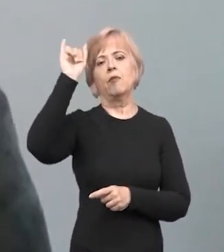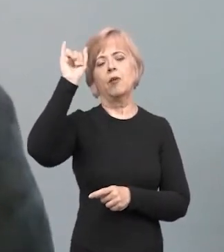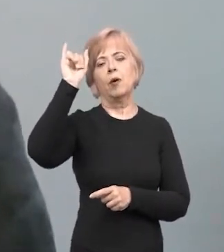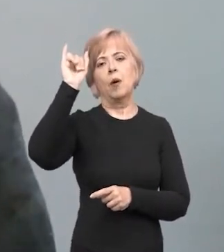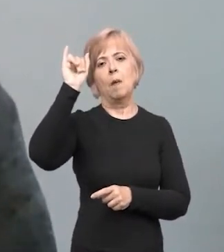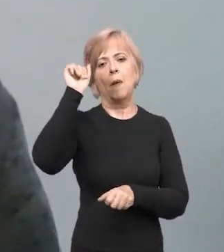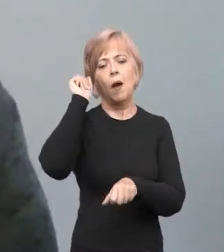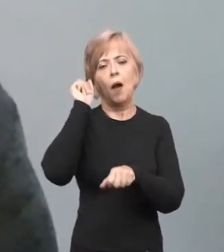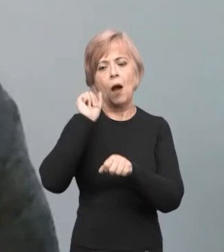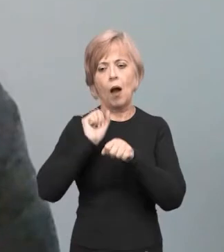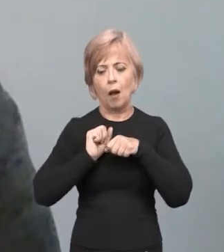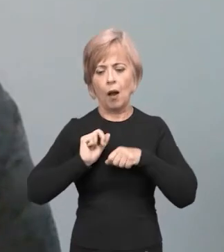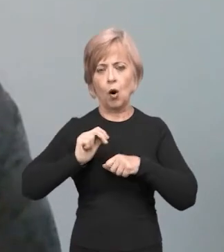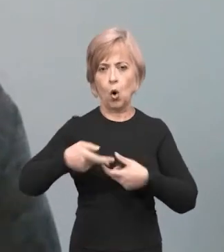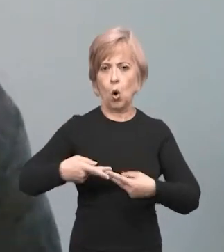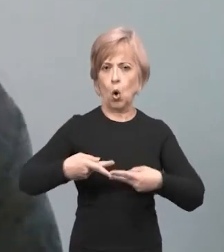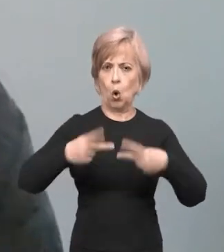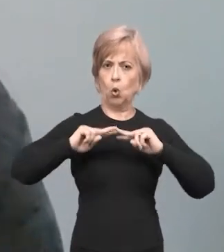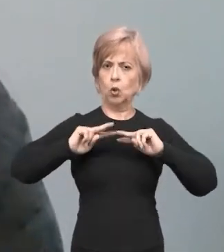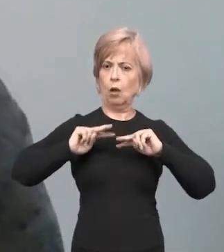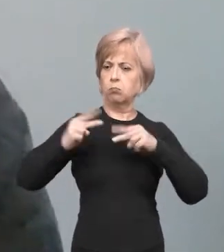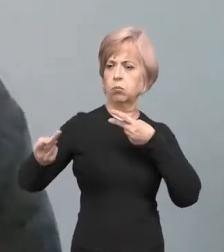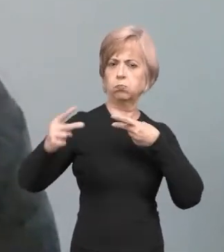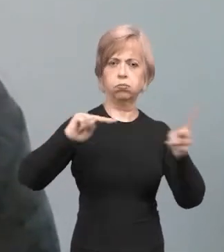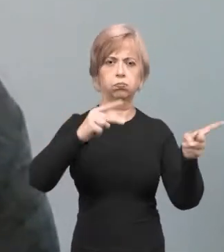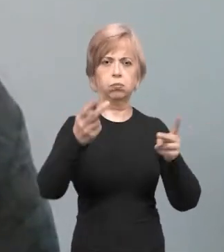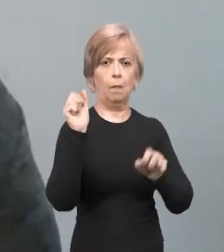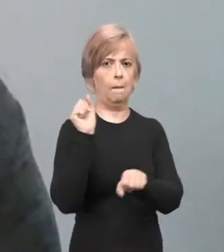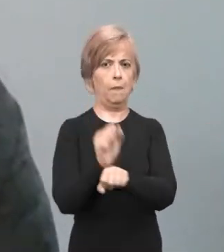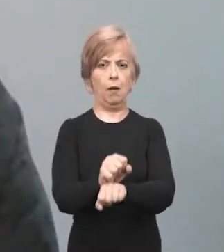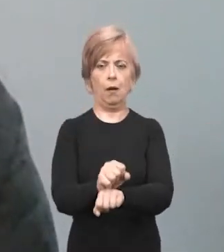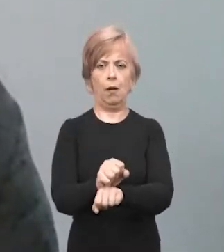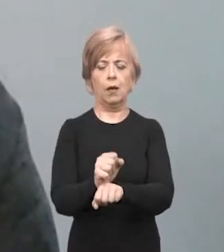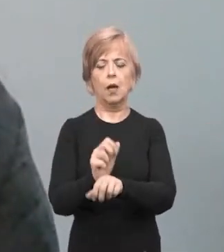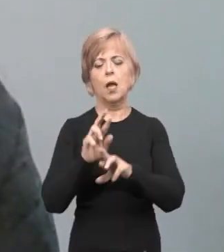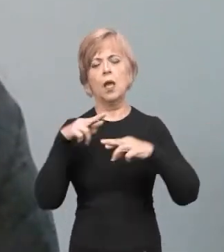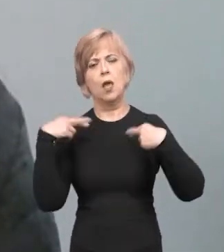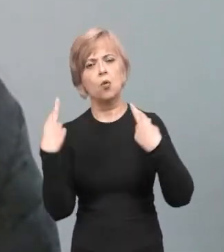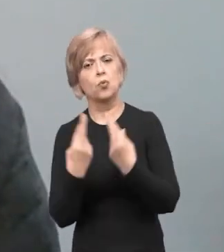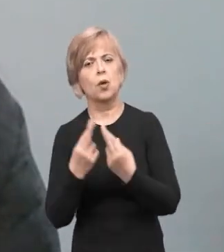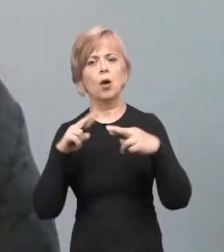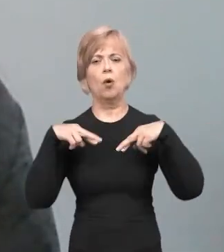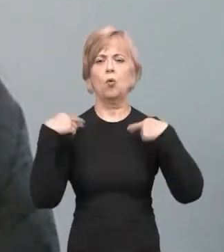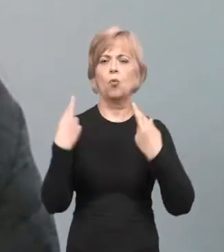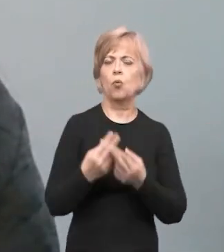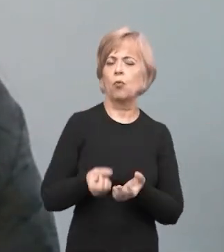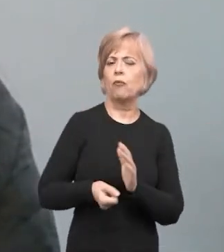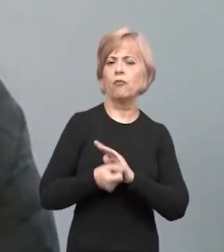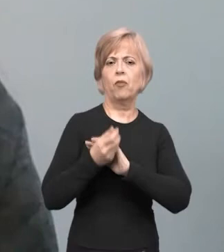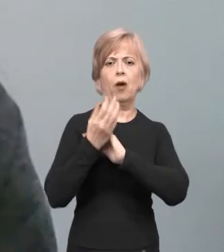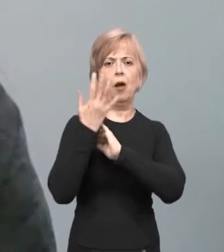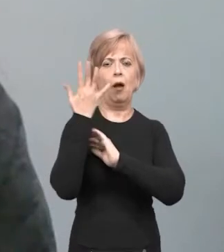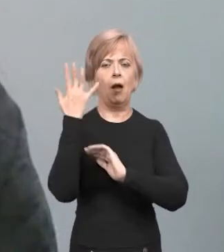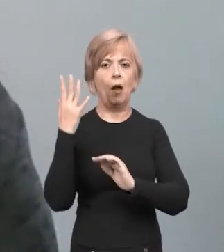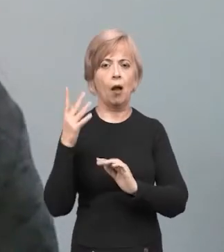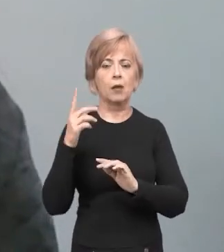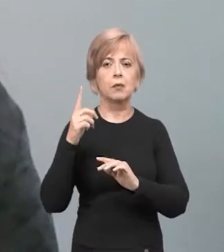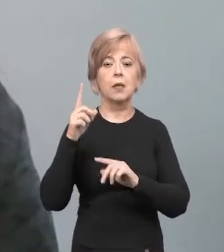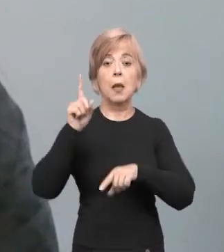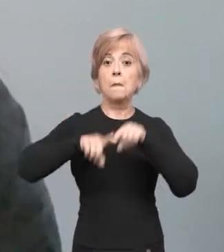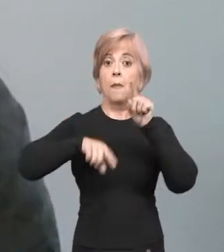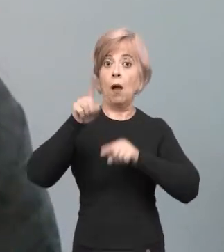inibir o contágio. Então, nós fizemos várias reuniões com os colegas, né, fornecemos todos